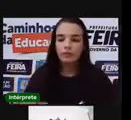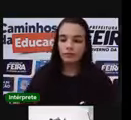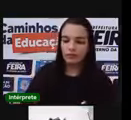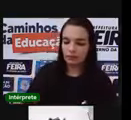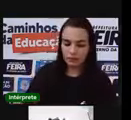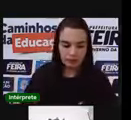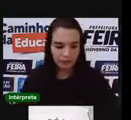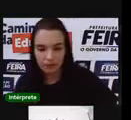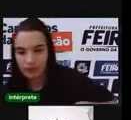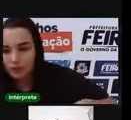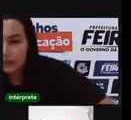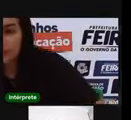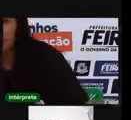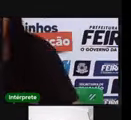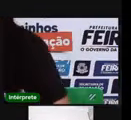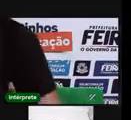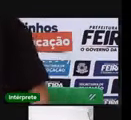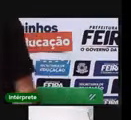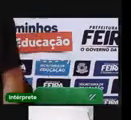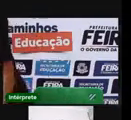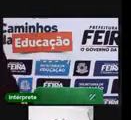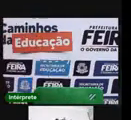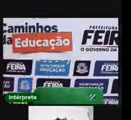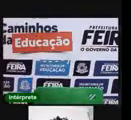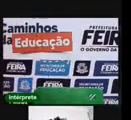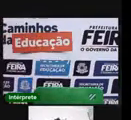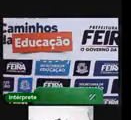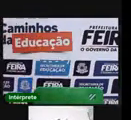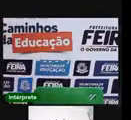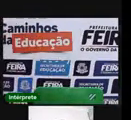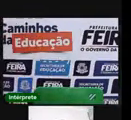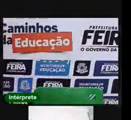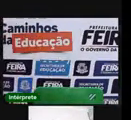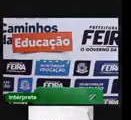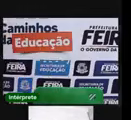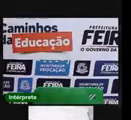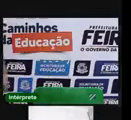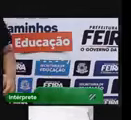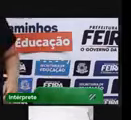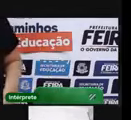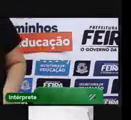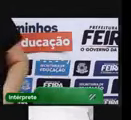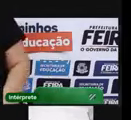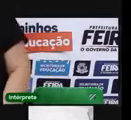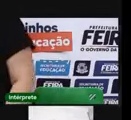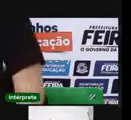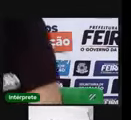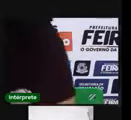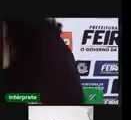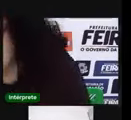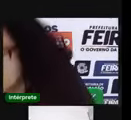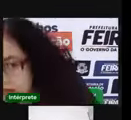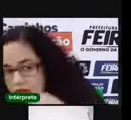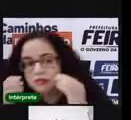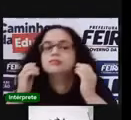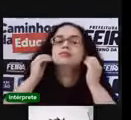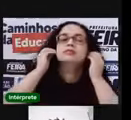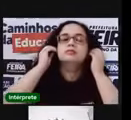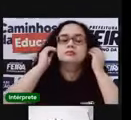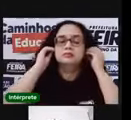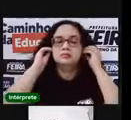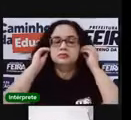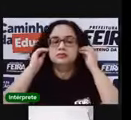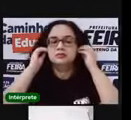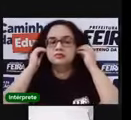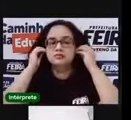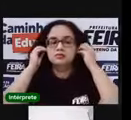muito importante. Eu tenho duas canetas e tem alguém precisando e eu partilho, eu vou dar essa caneta, não é? Eu vou ofertar essa caneta